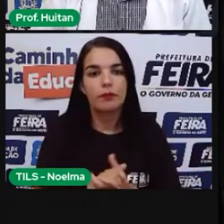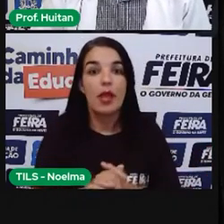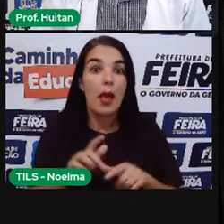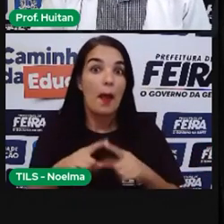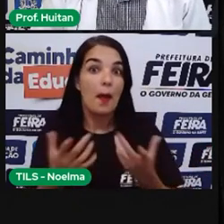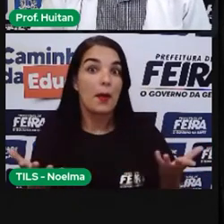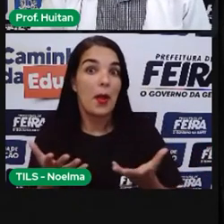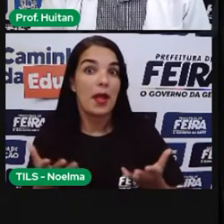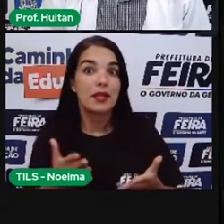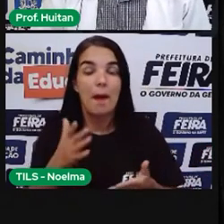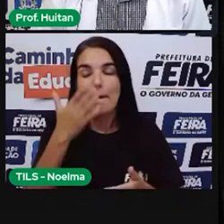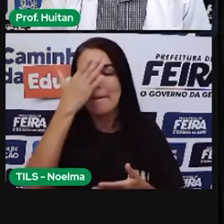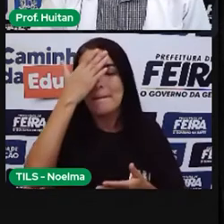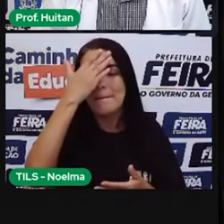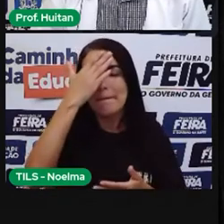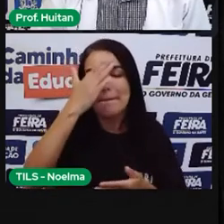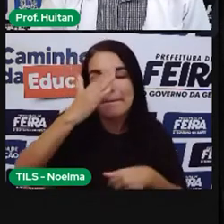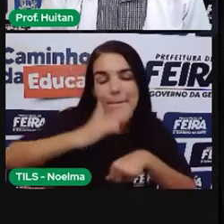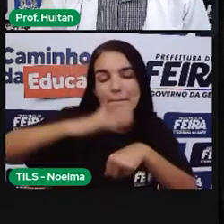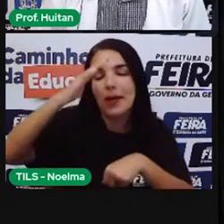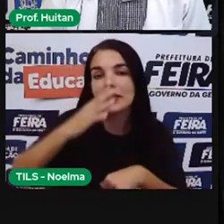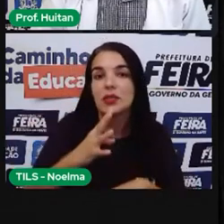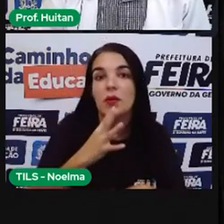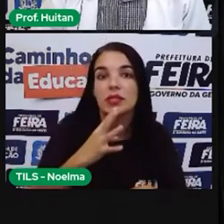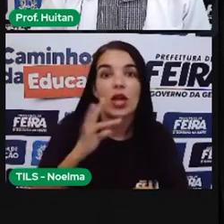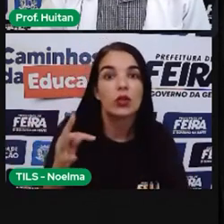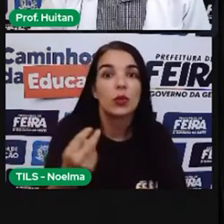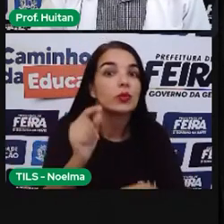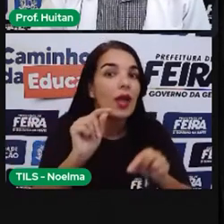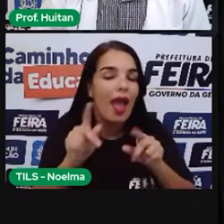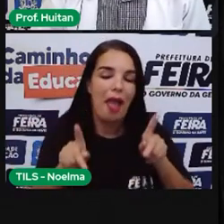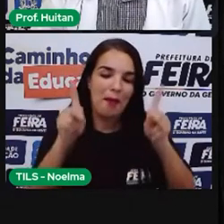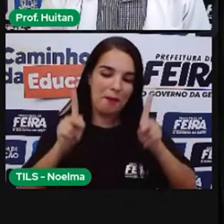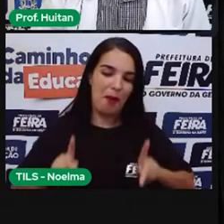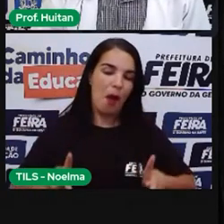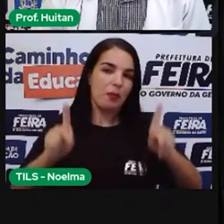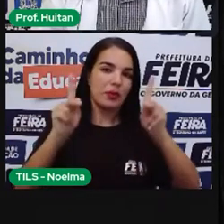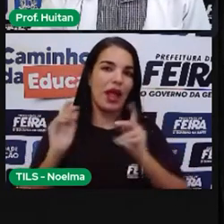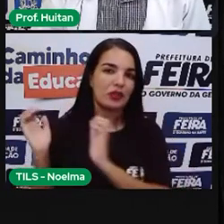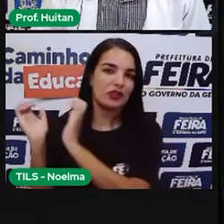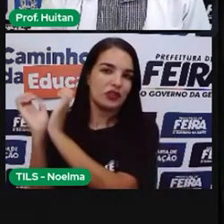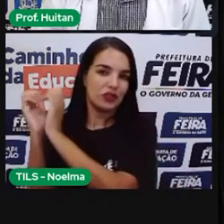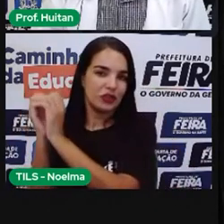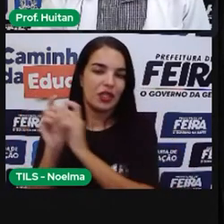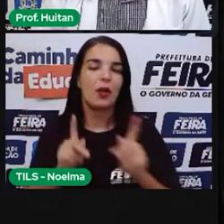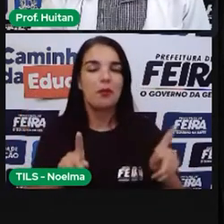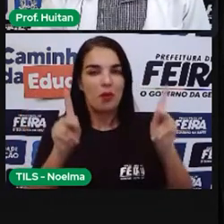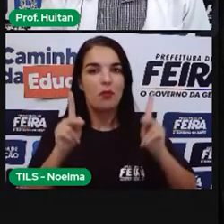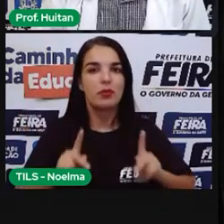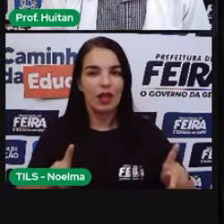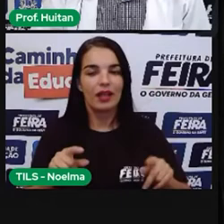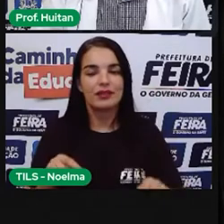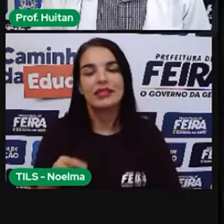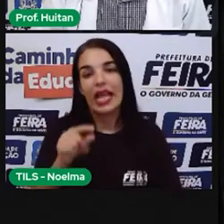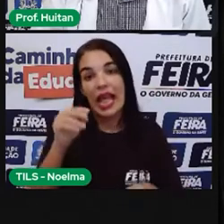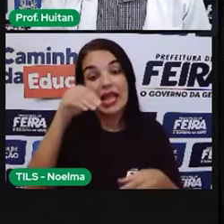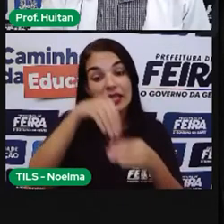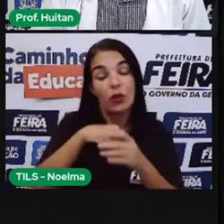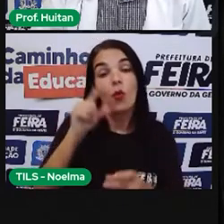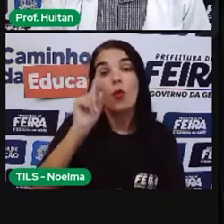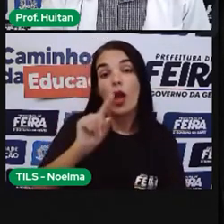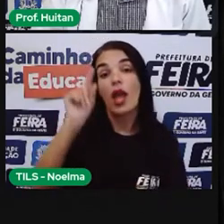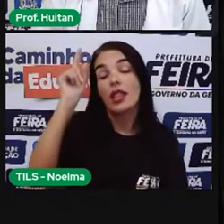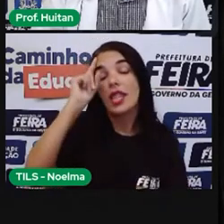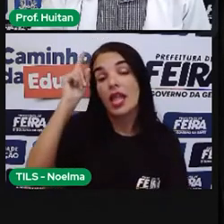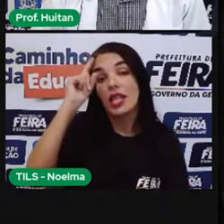de todos, que a canção se inclui, é o gênero popular. Esse faz parte do nosso dia a dia. Mais conhecido